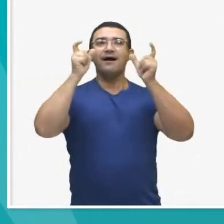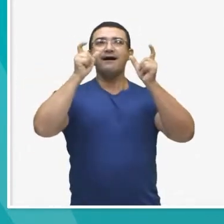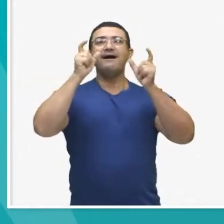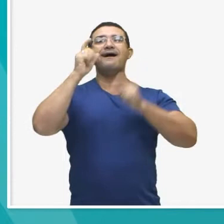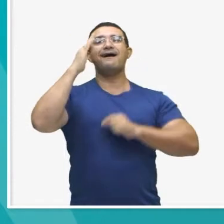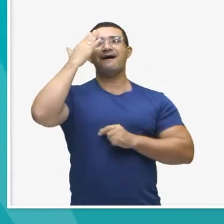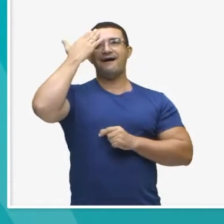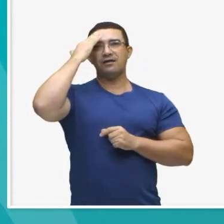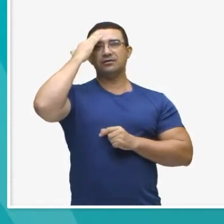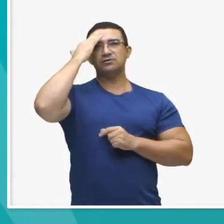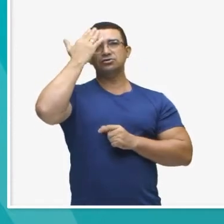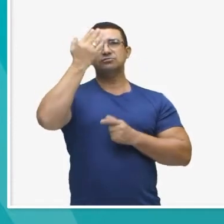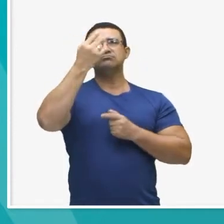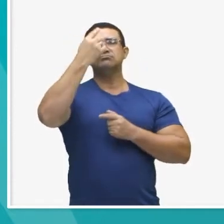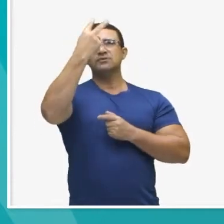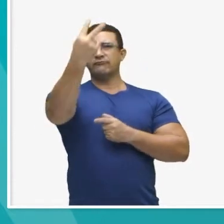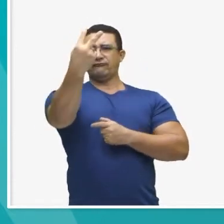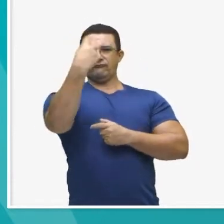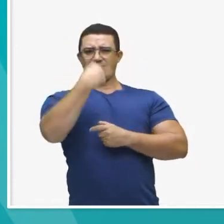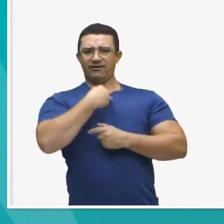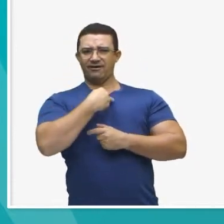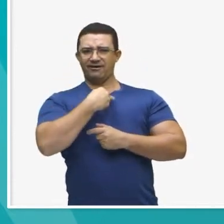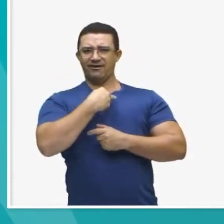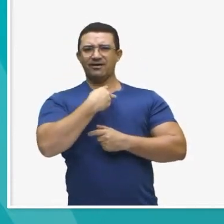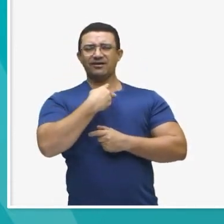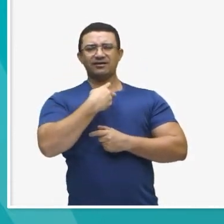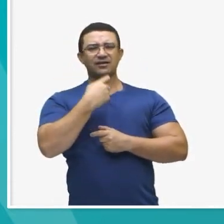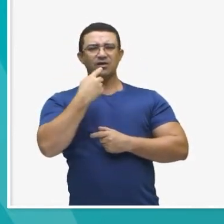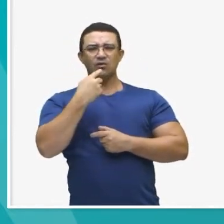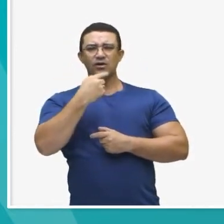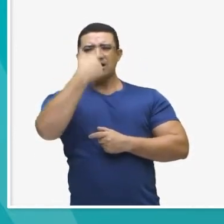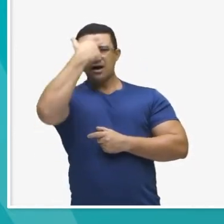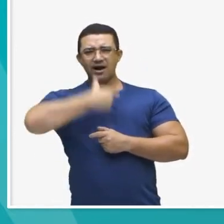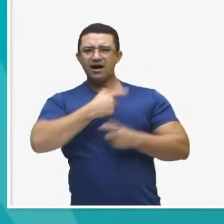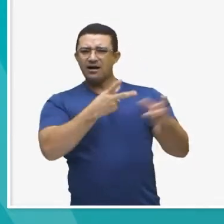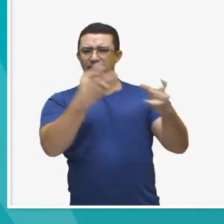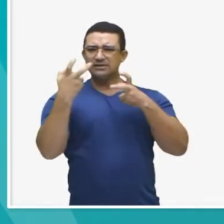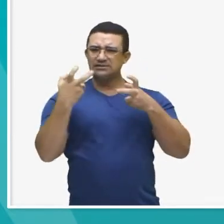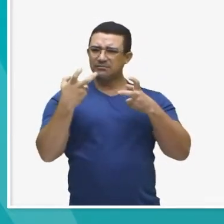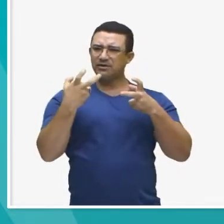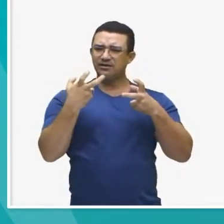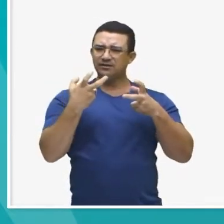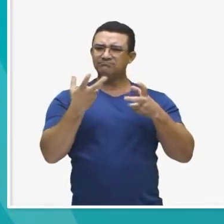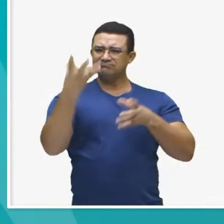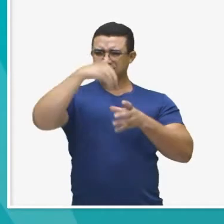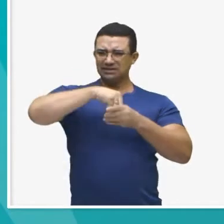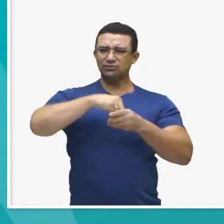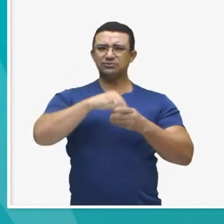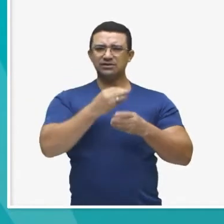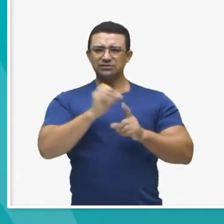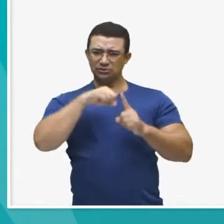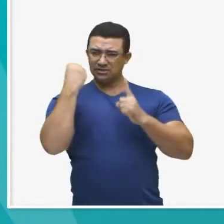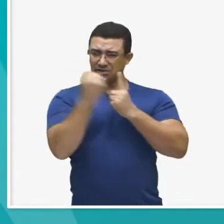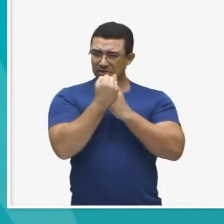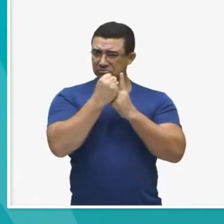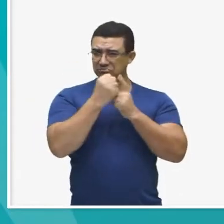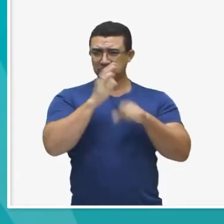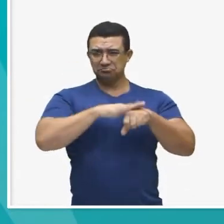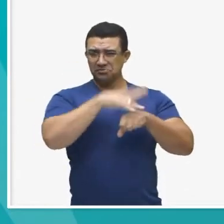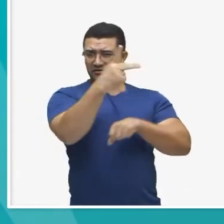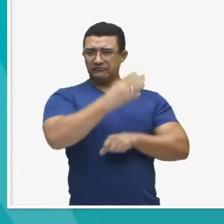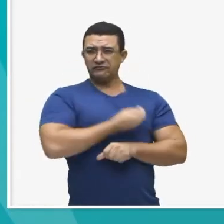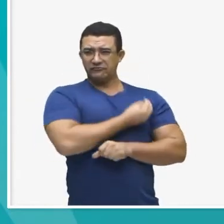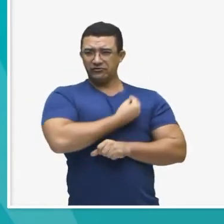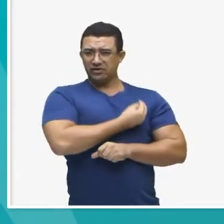é no mundo, sobre quem ela é naquela sociedade e como a sua vida se processa, se manifesta. Então,